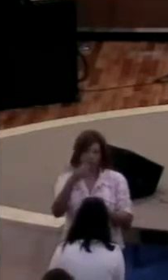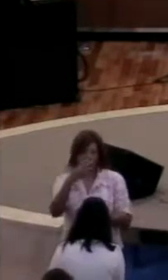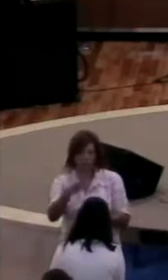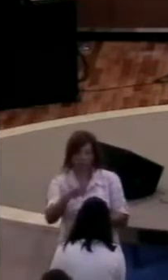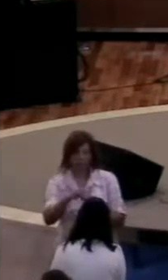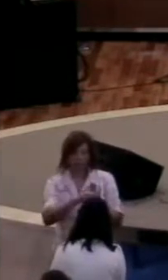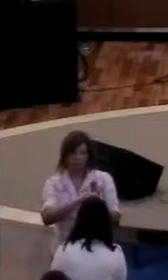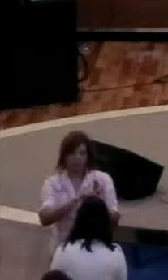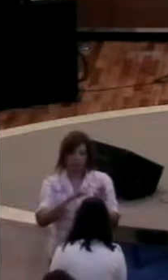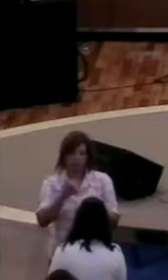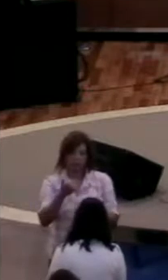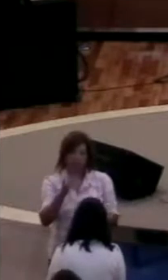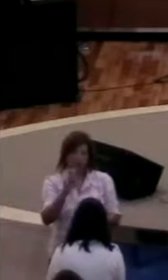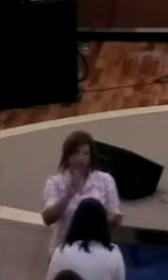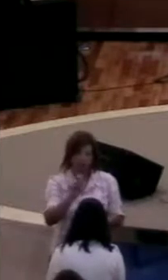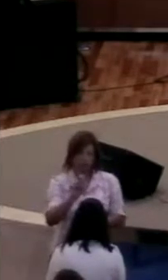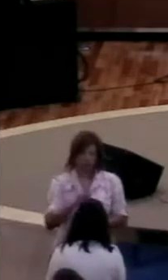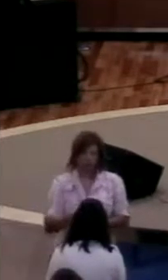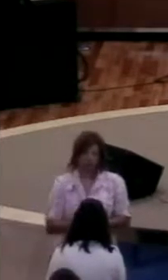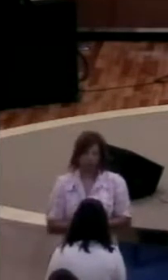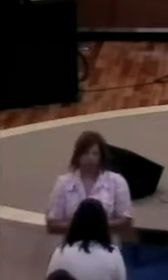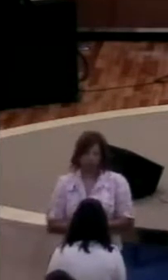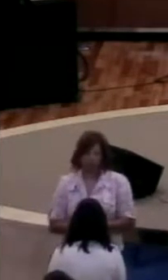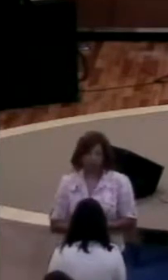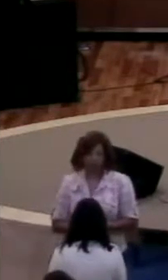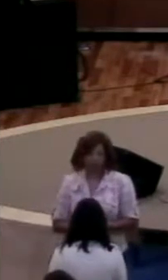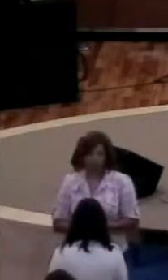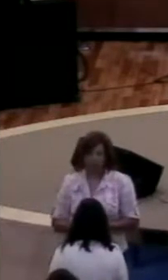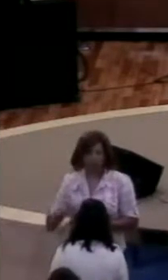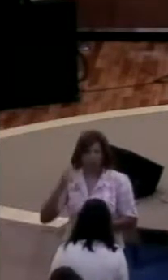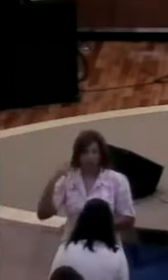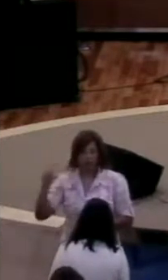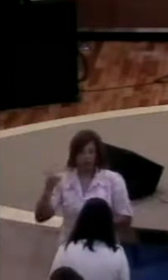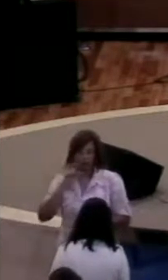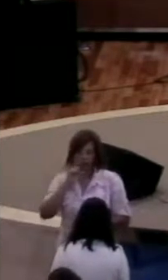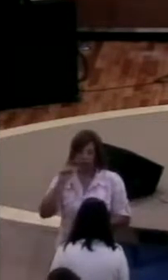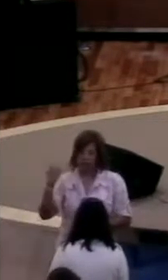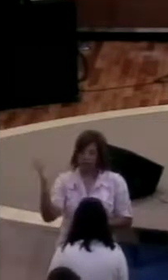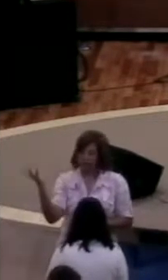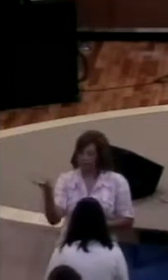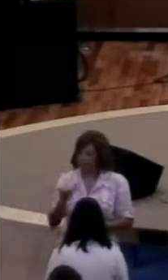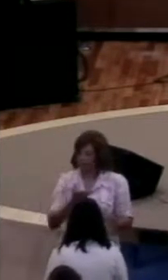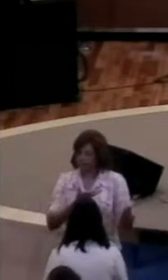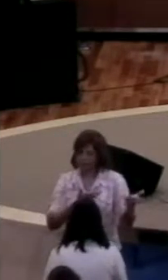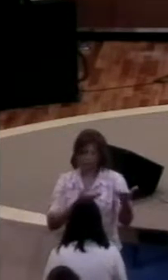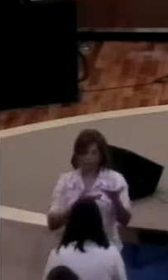O nosso Senhor é maravilhoso, sua palavra é maravilhosa.